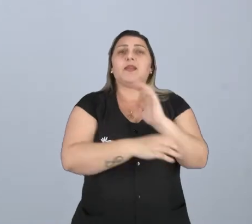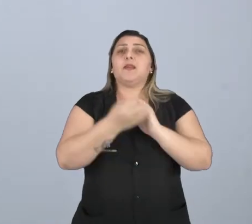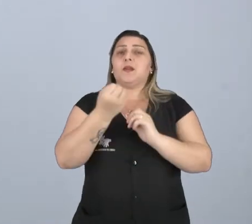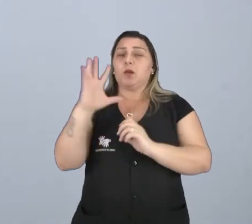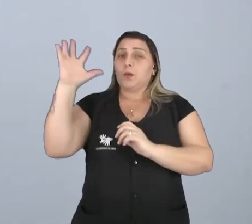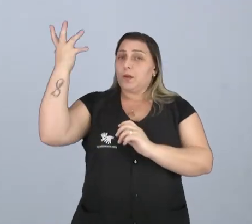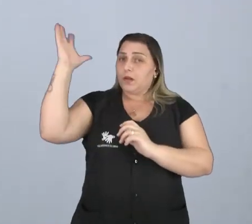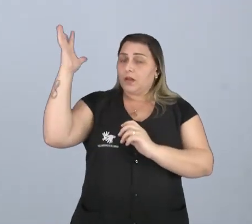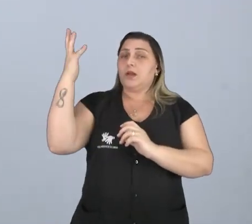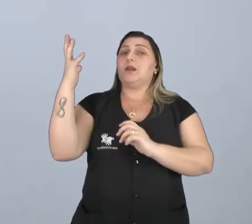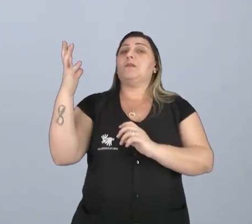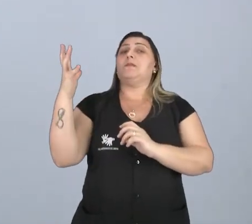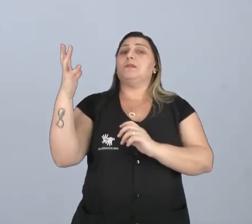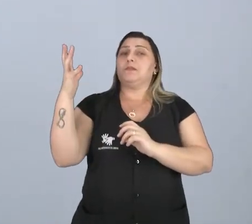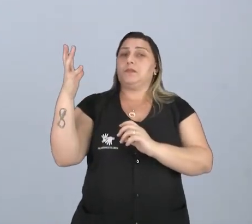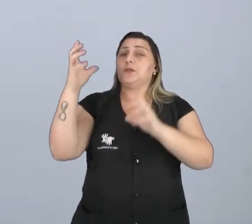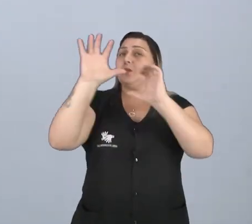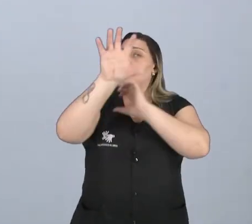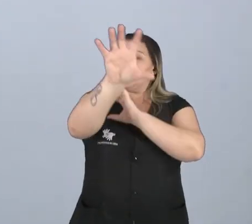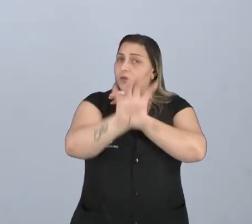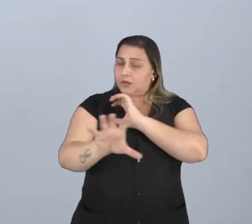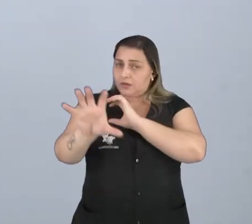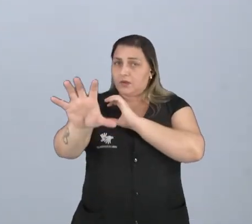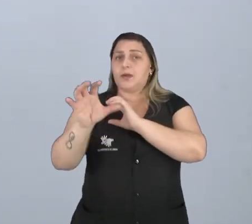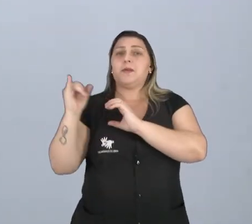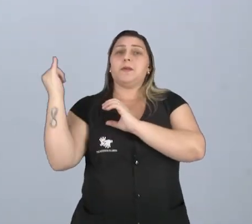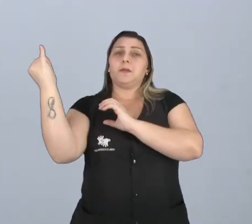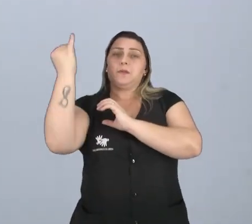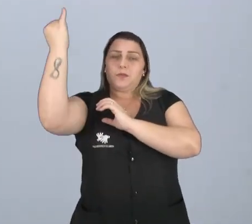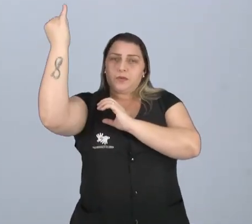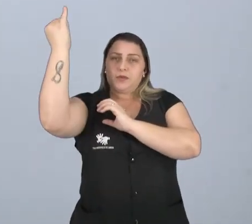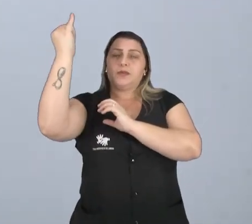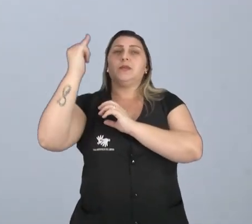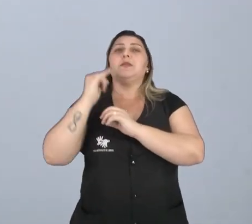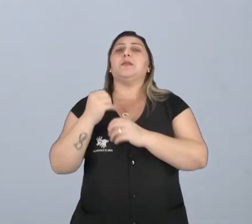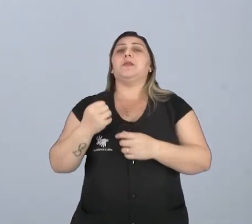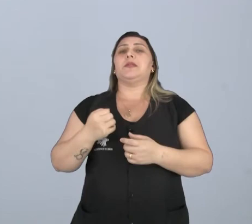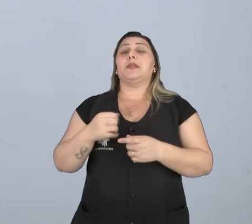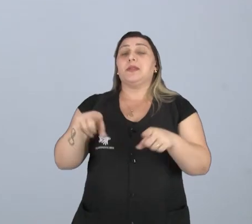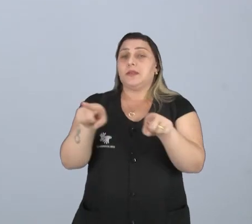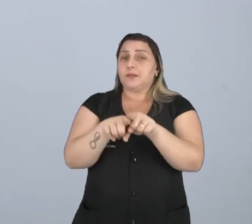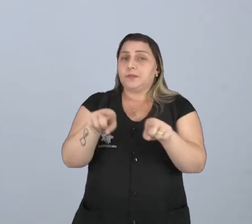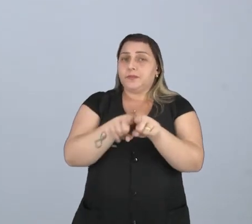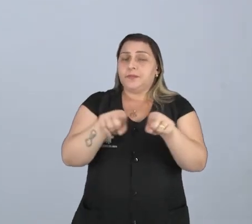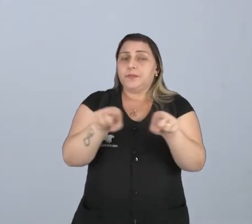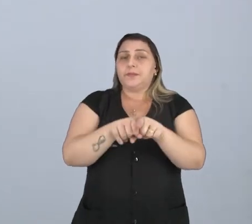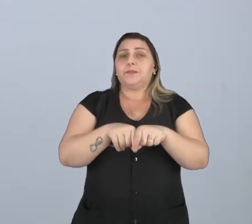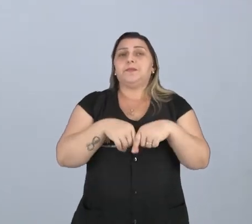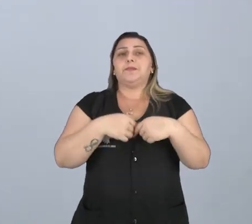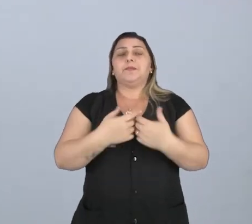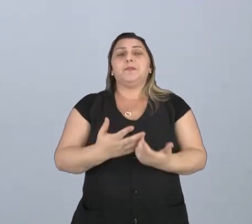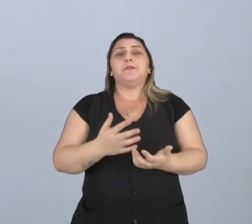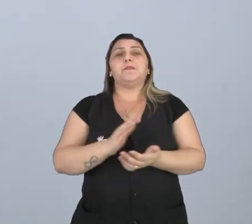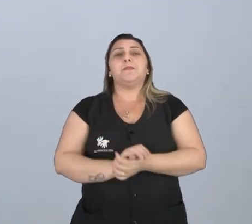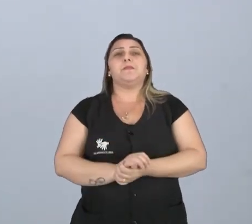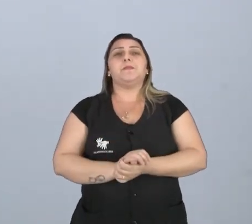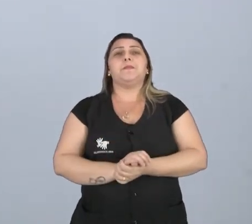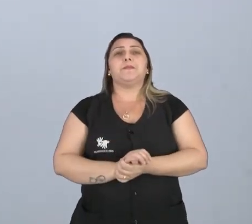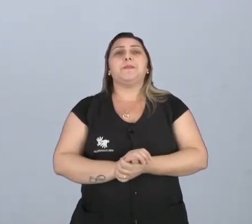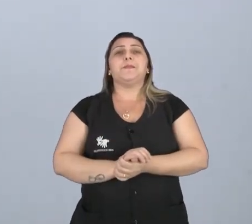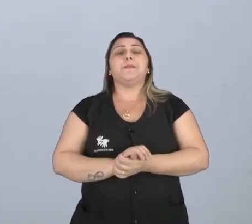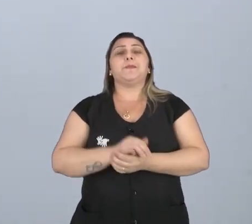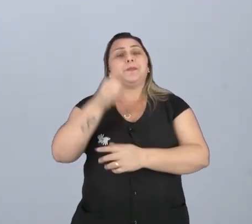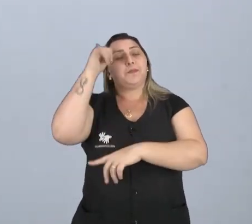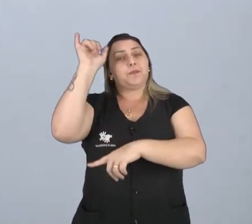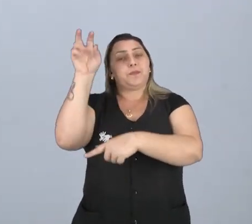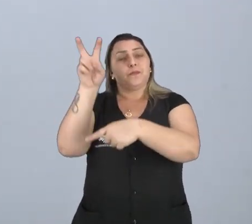clima de uma região, tá? Elas exercem um controle climático, tá? E além disso, o processo da pecuária